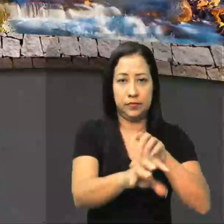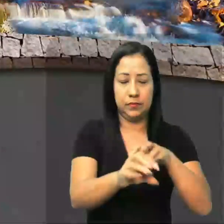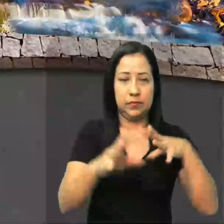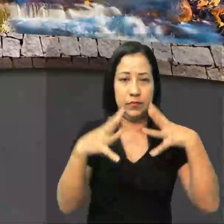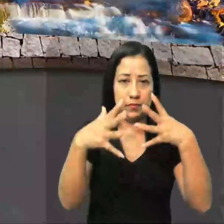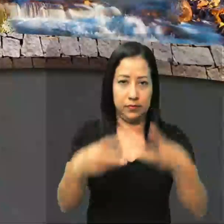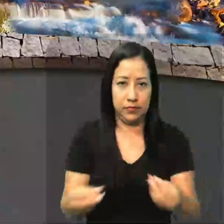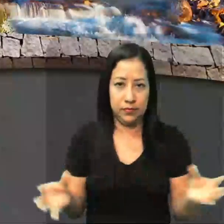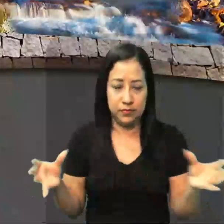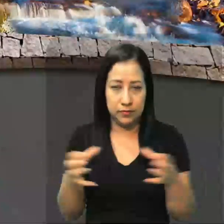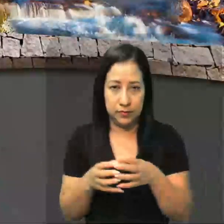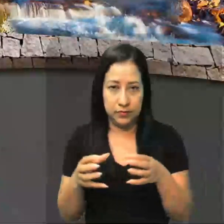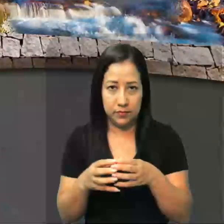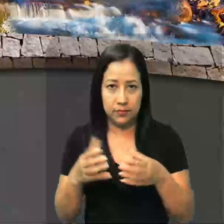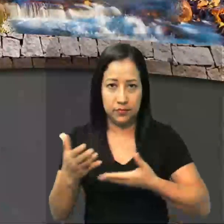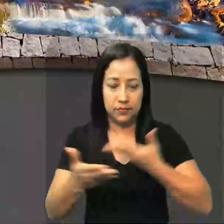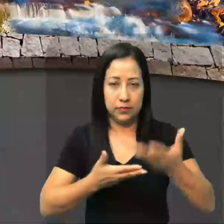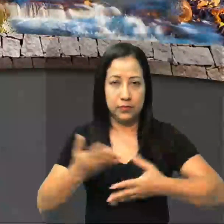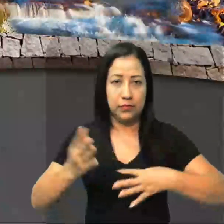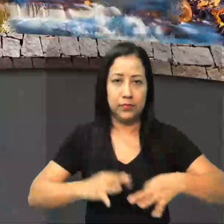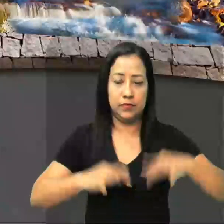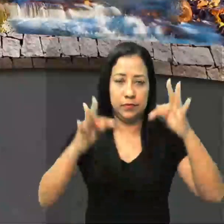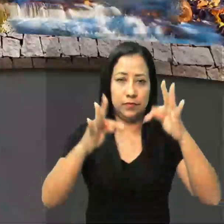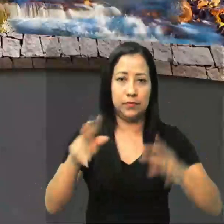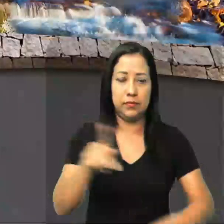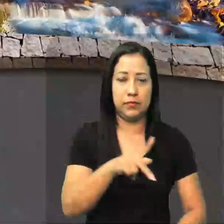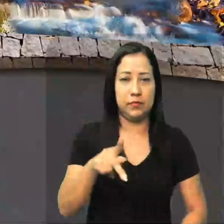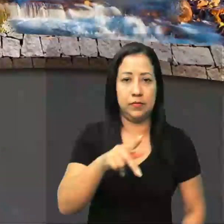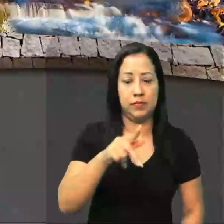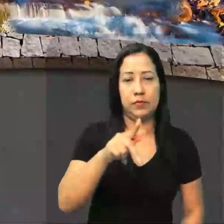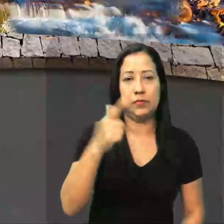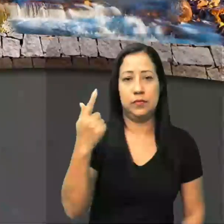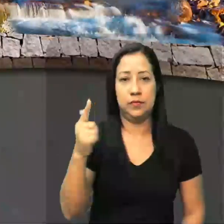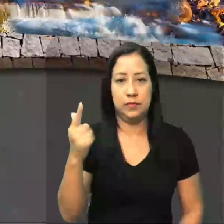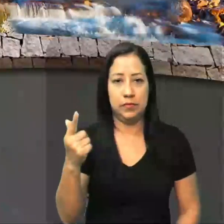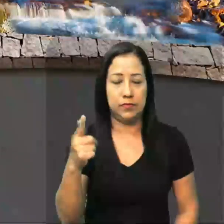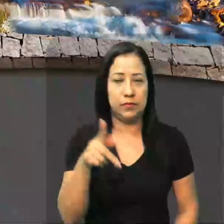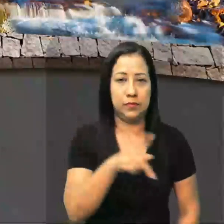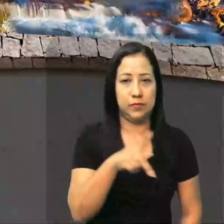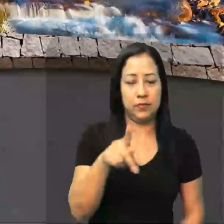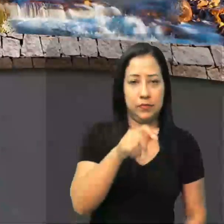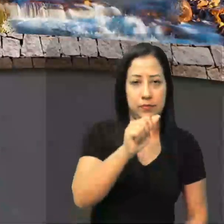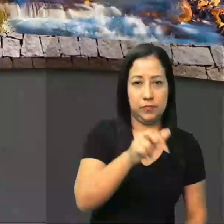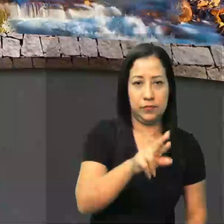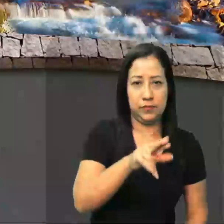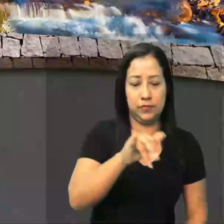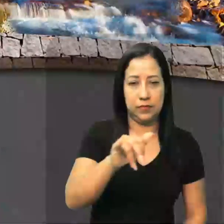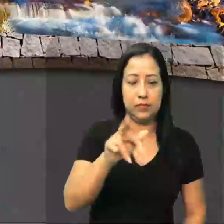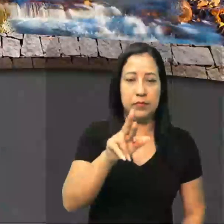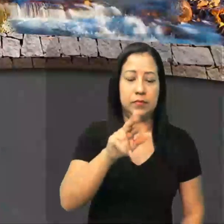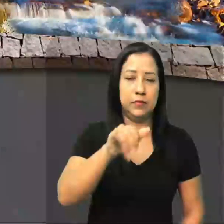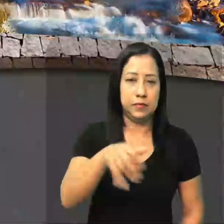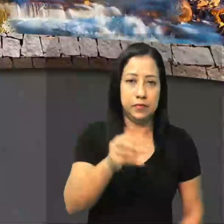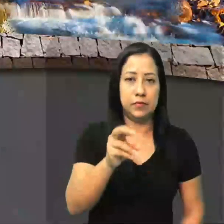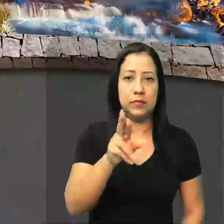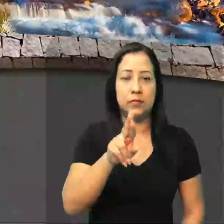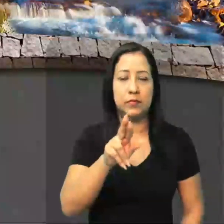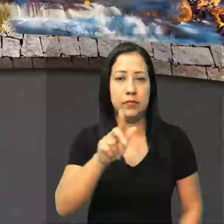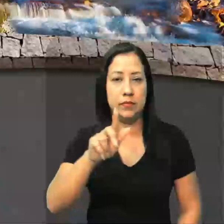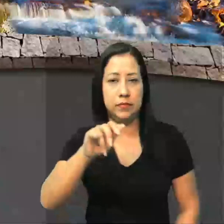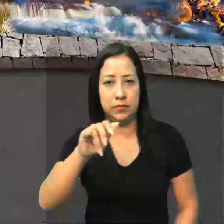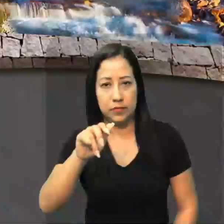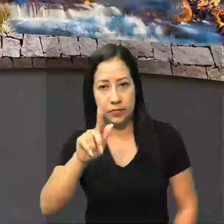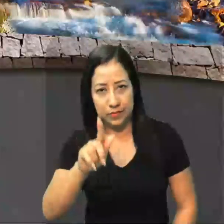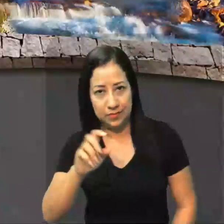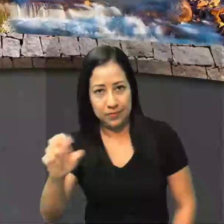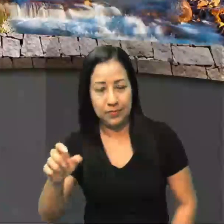tecnológica e de nós, professores de Geografia, professor Arimateia, professor Jorge, professor Rogério, junto